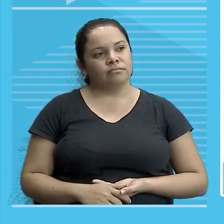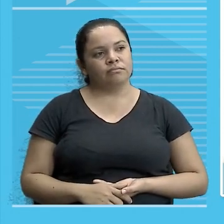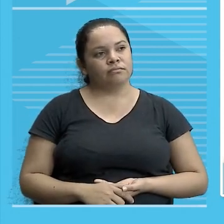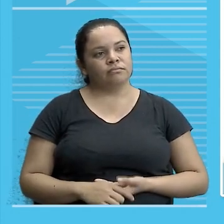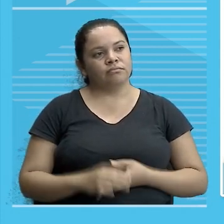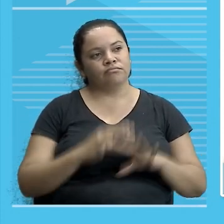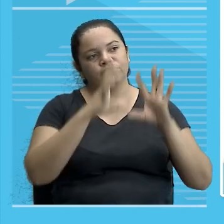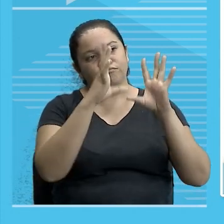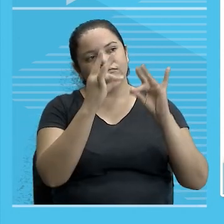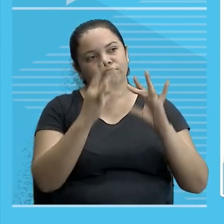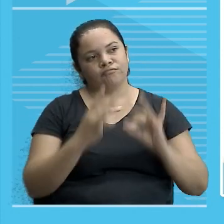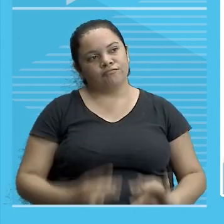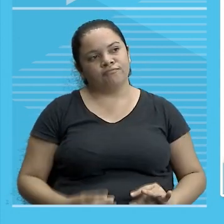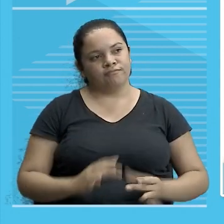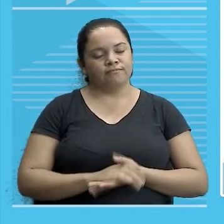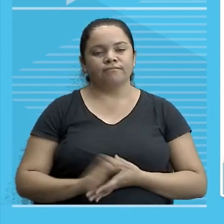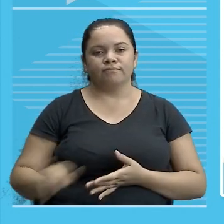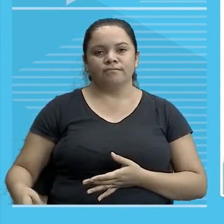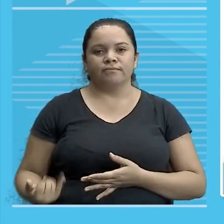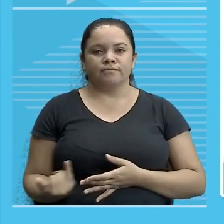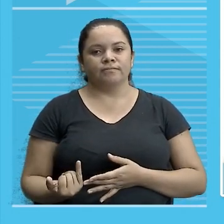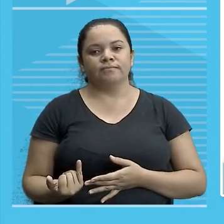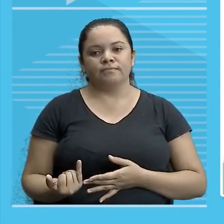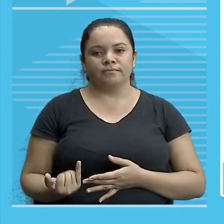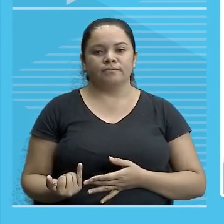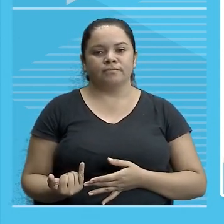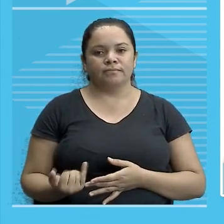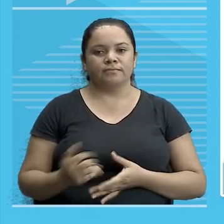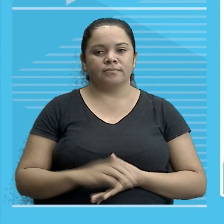que eu estou só aproveitando para fazer